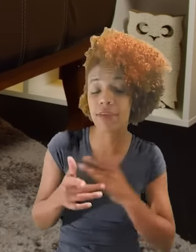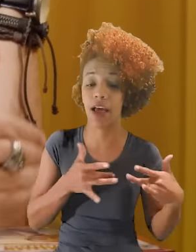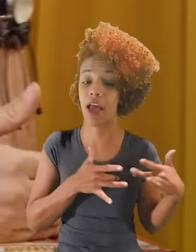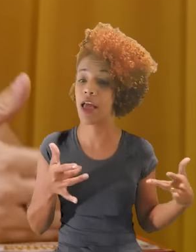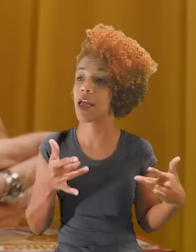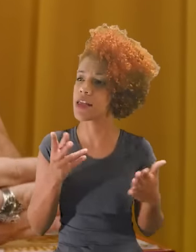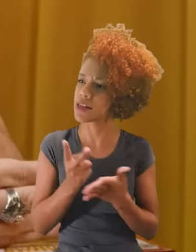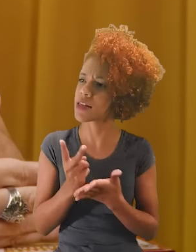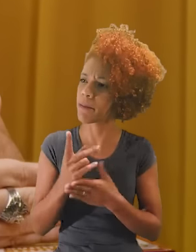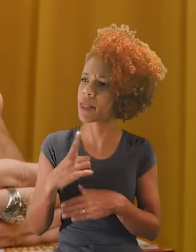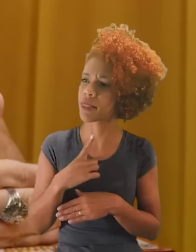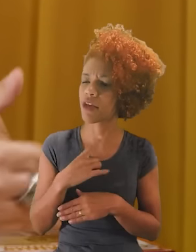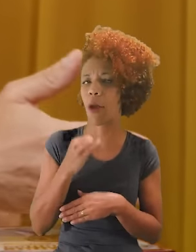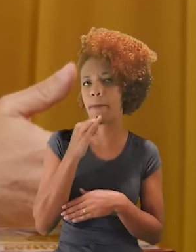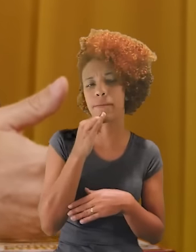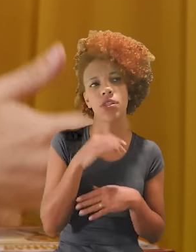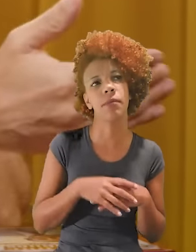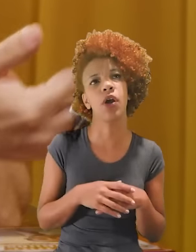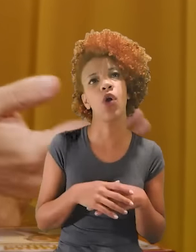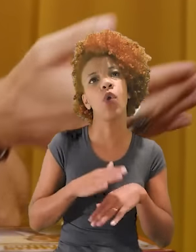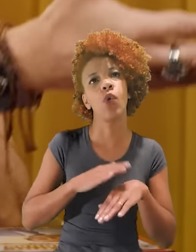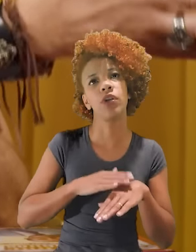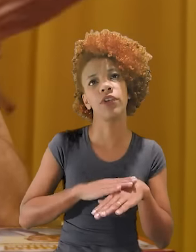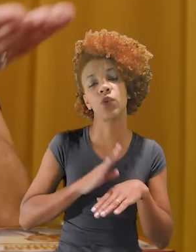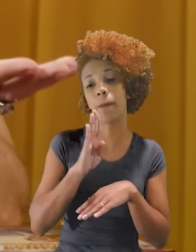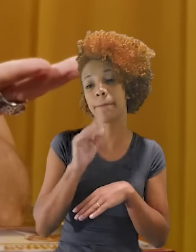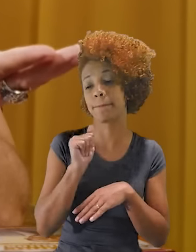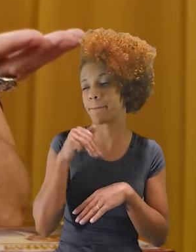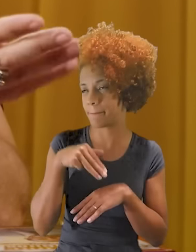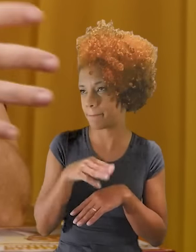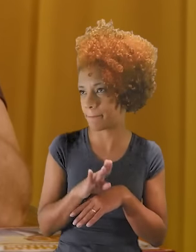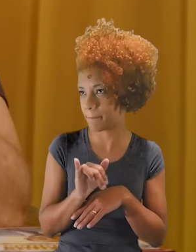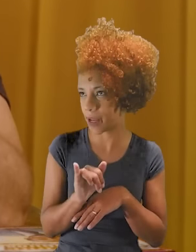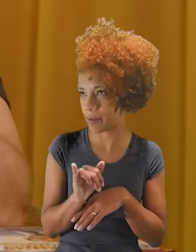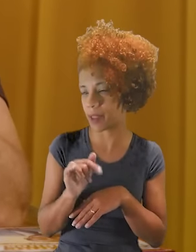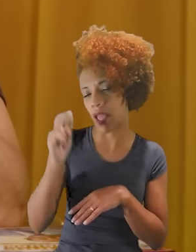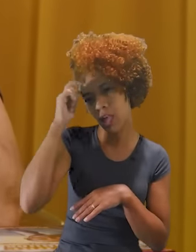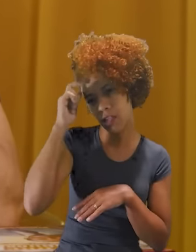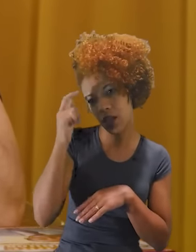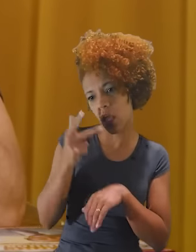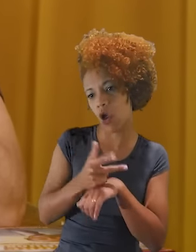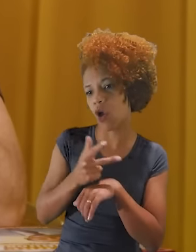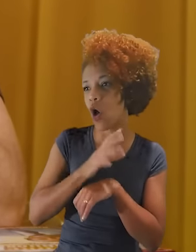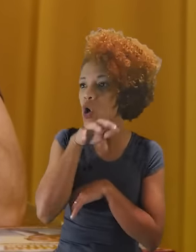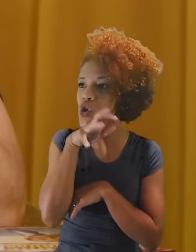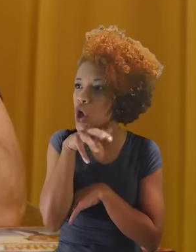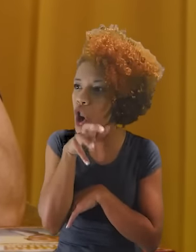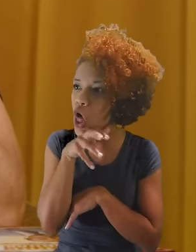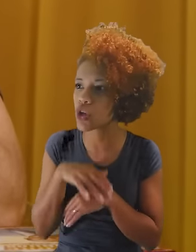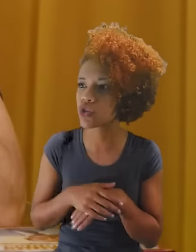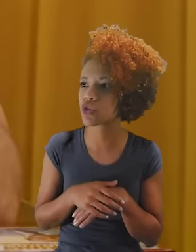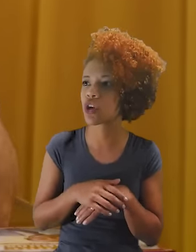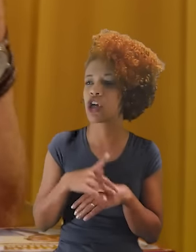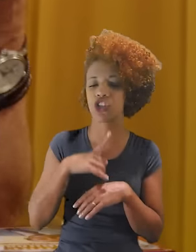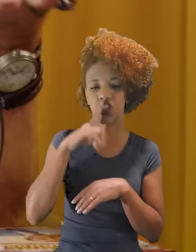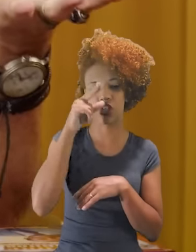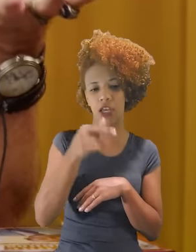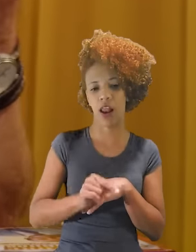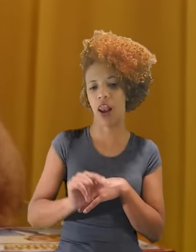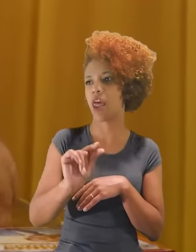assim, sempre teve esse lance. Você pega, por exemplo, quando eles fizeram o Bambi, a Disney, o estúdio era um verdadeiro zoológico, cara. Ele